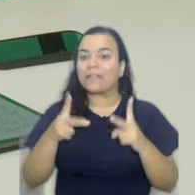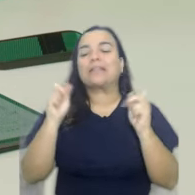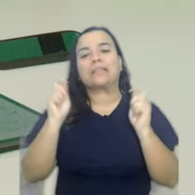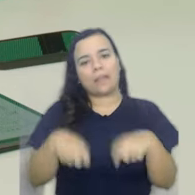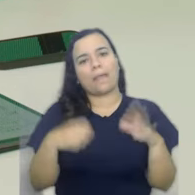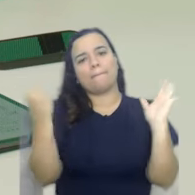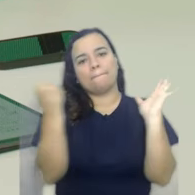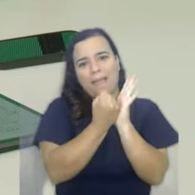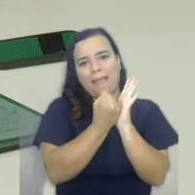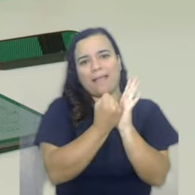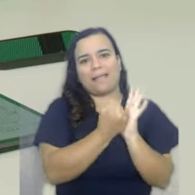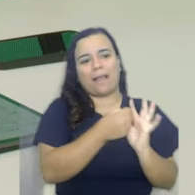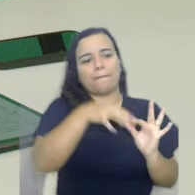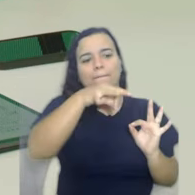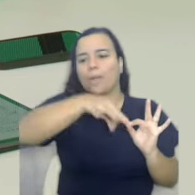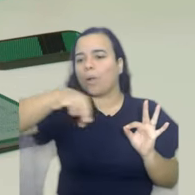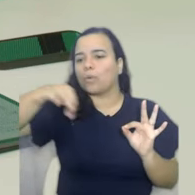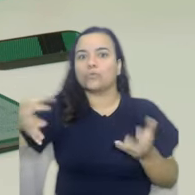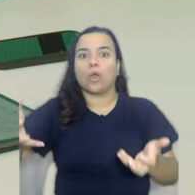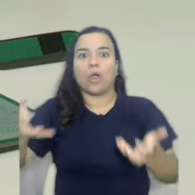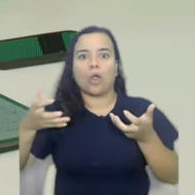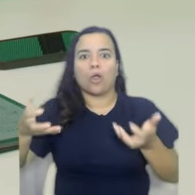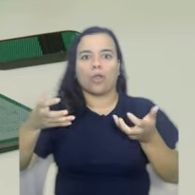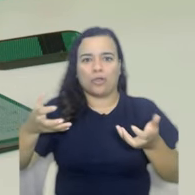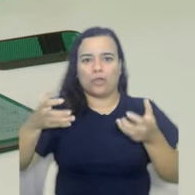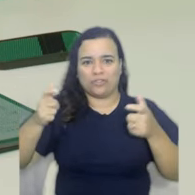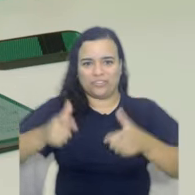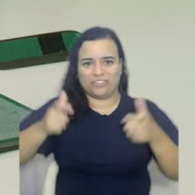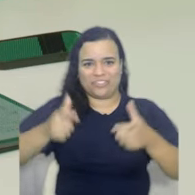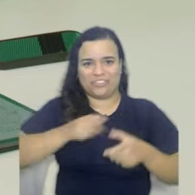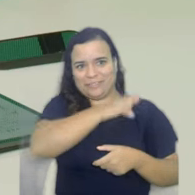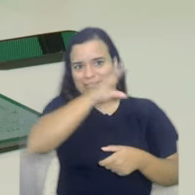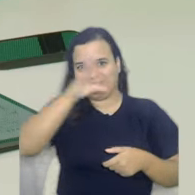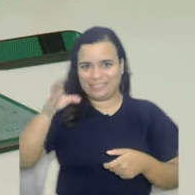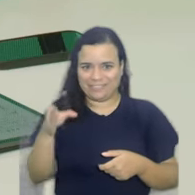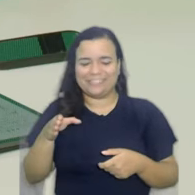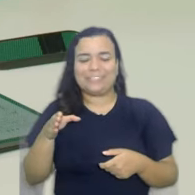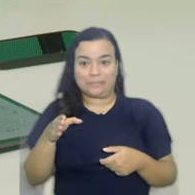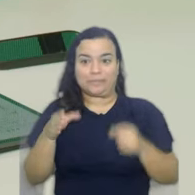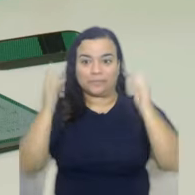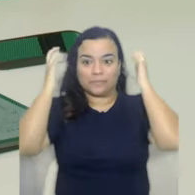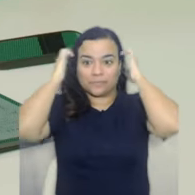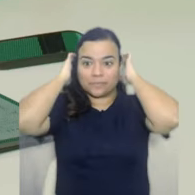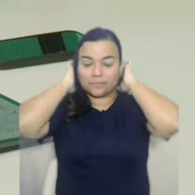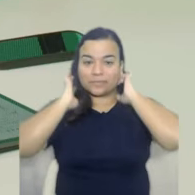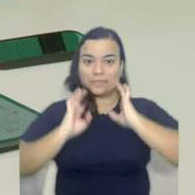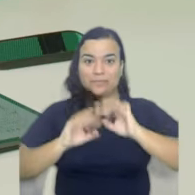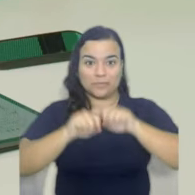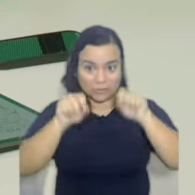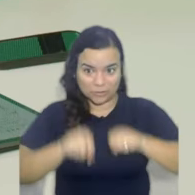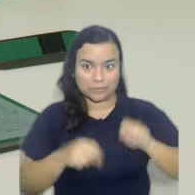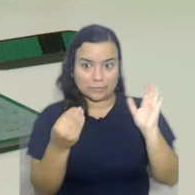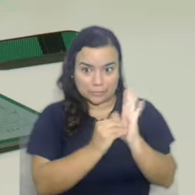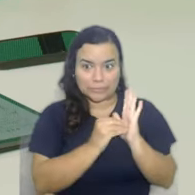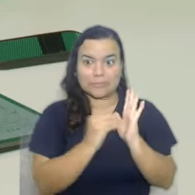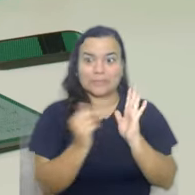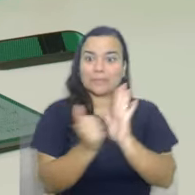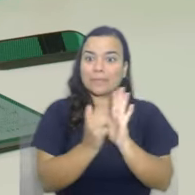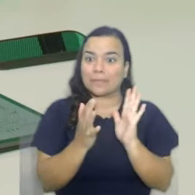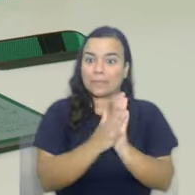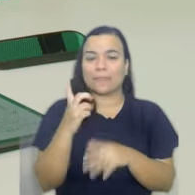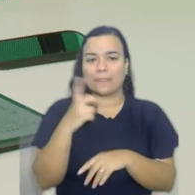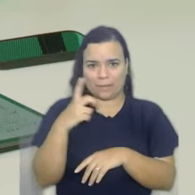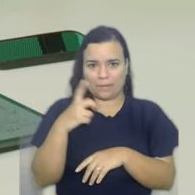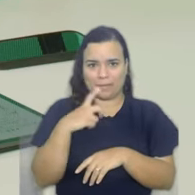da onde elas querem ir né então assim onde o vendedor vai vai correr né quais são as propriedades que eu subo o cadastro ambiental Rural para